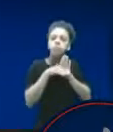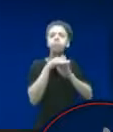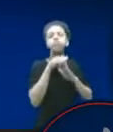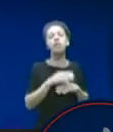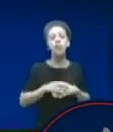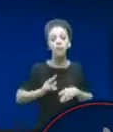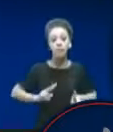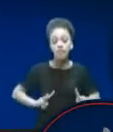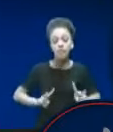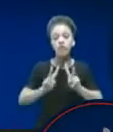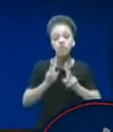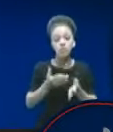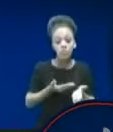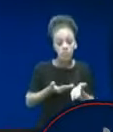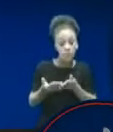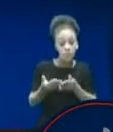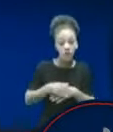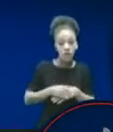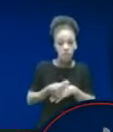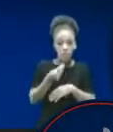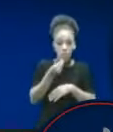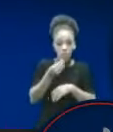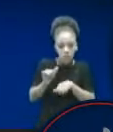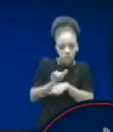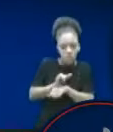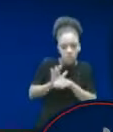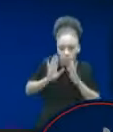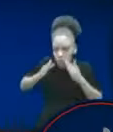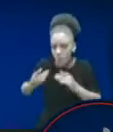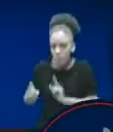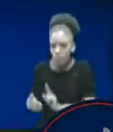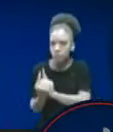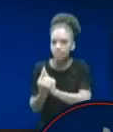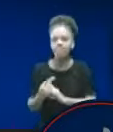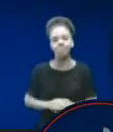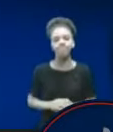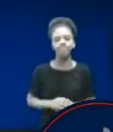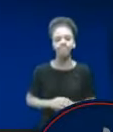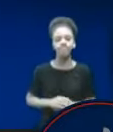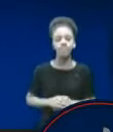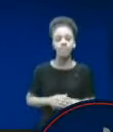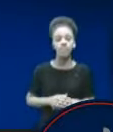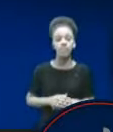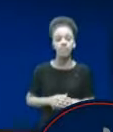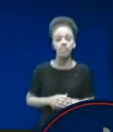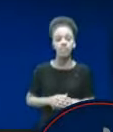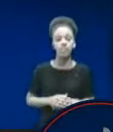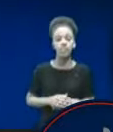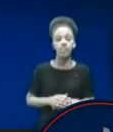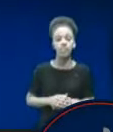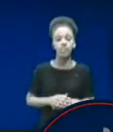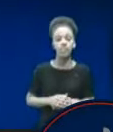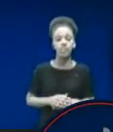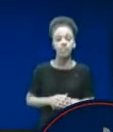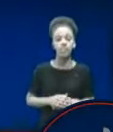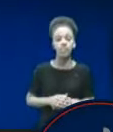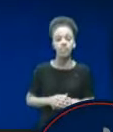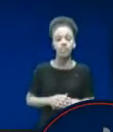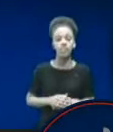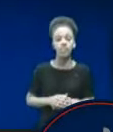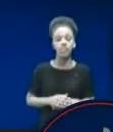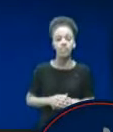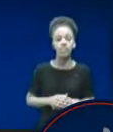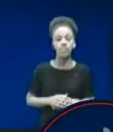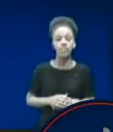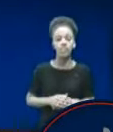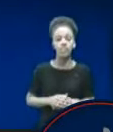gerar valor a partir dessa visão centrada no cliente. Nós disseminamos essa estratégia em toda a organização.